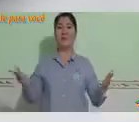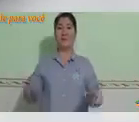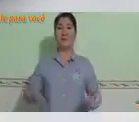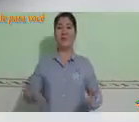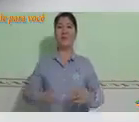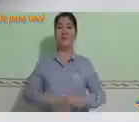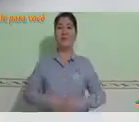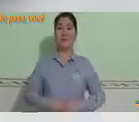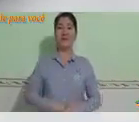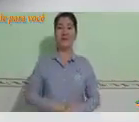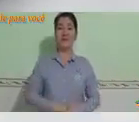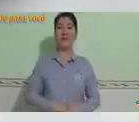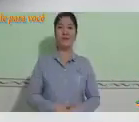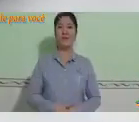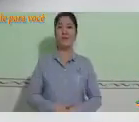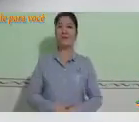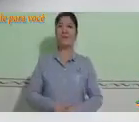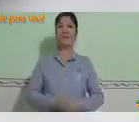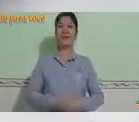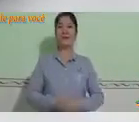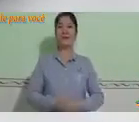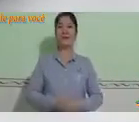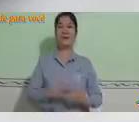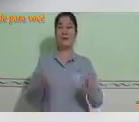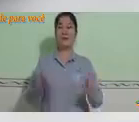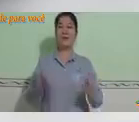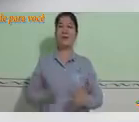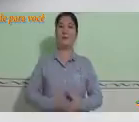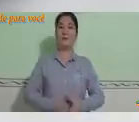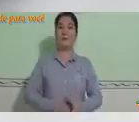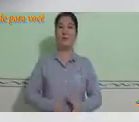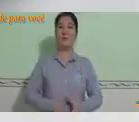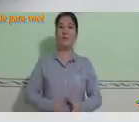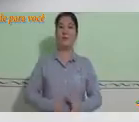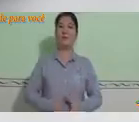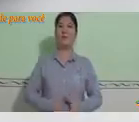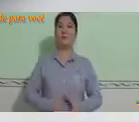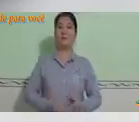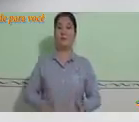TIMASFORMASD, tirar as pequenas manchas na pele deixadas pela catapora.